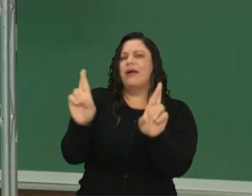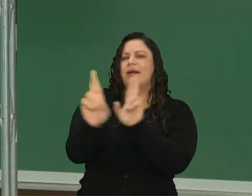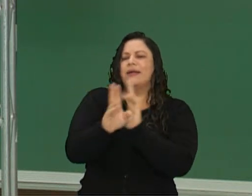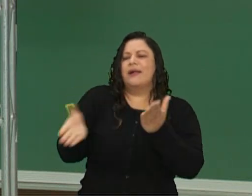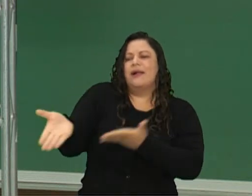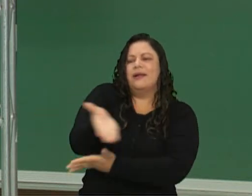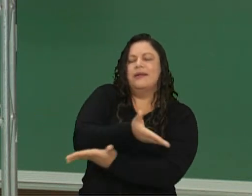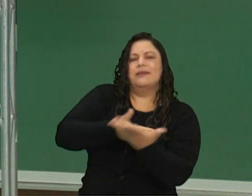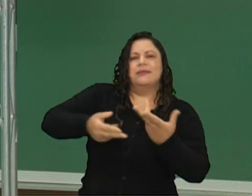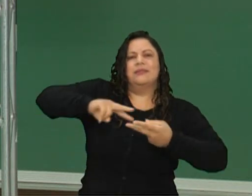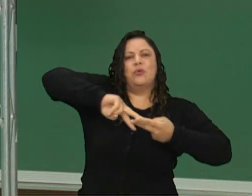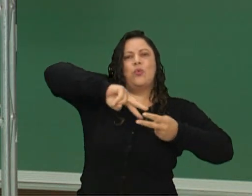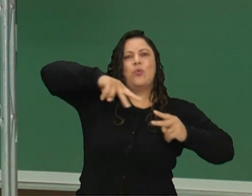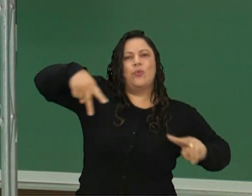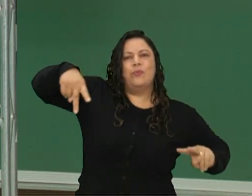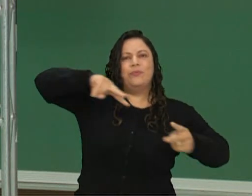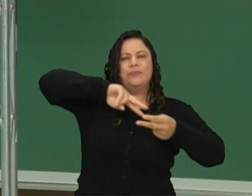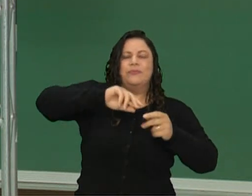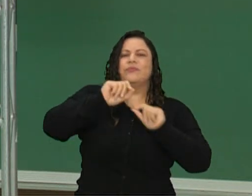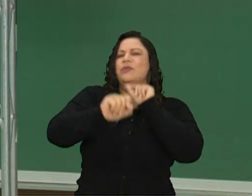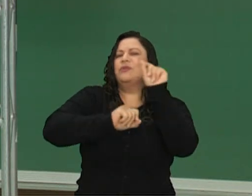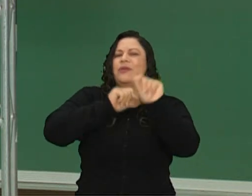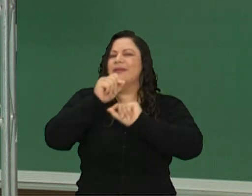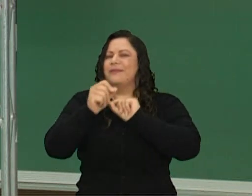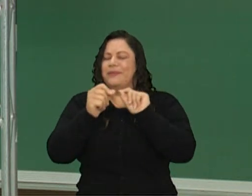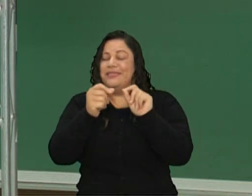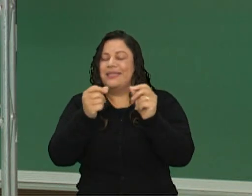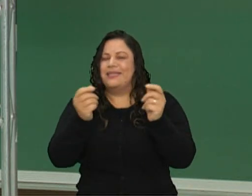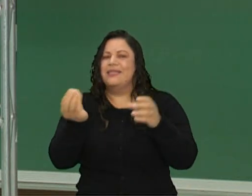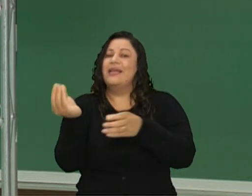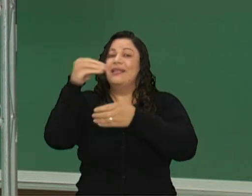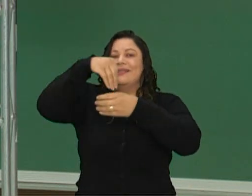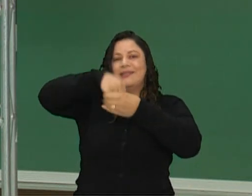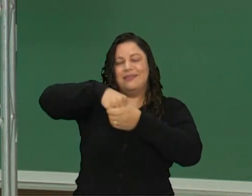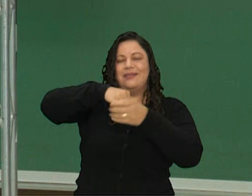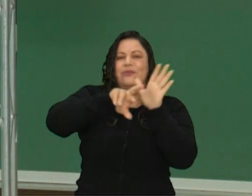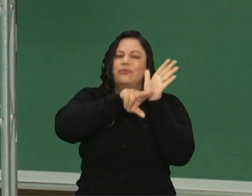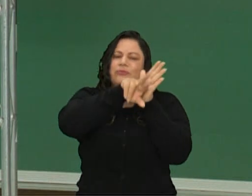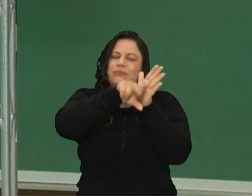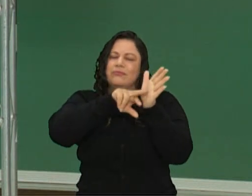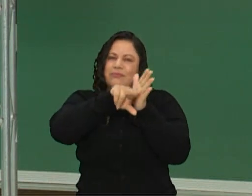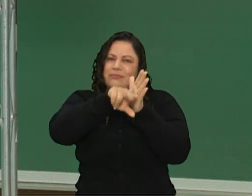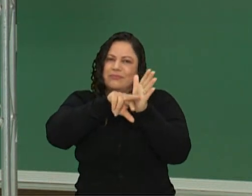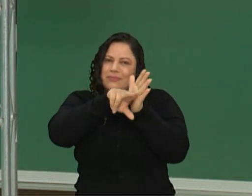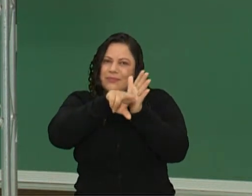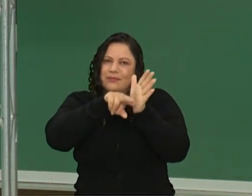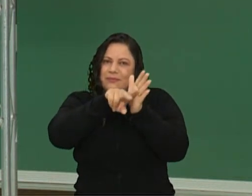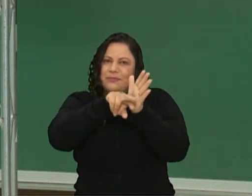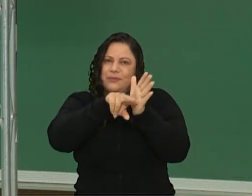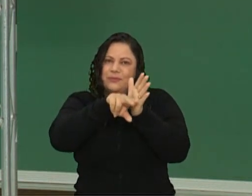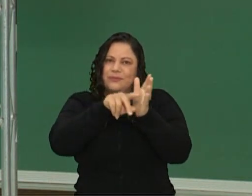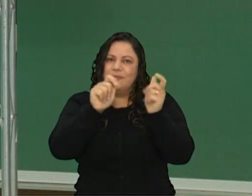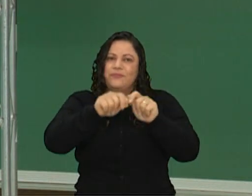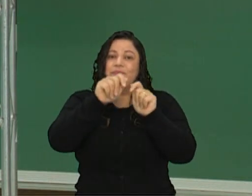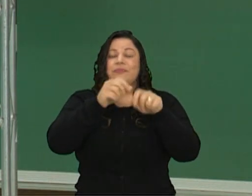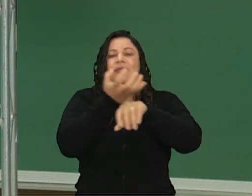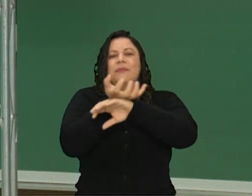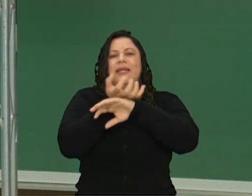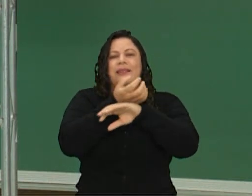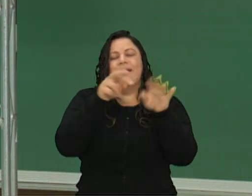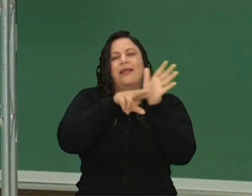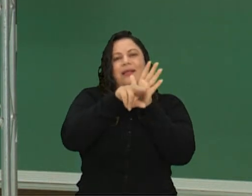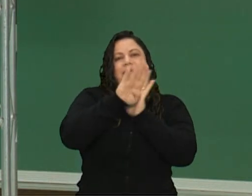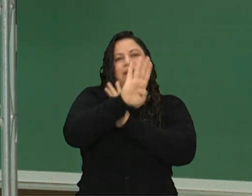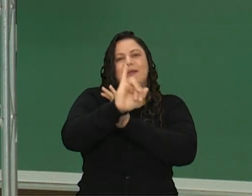biologia, vocês terão um conteúdo onde eles vão explicar para vocês que algumas plantas, então elas têm